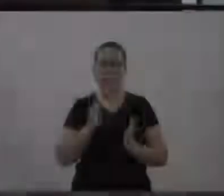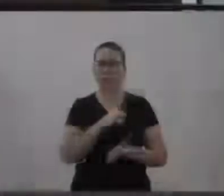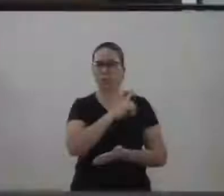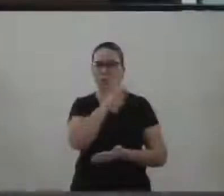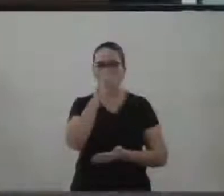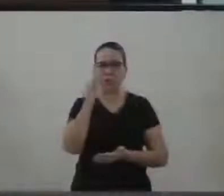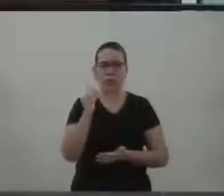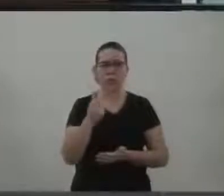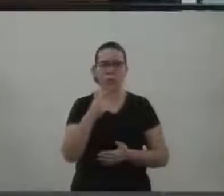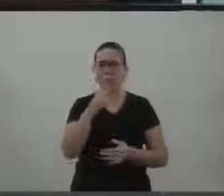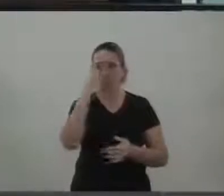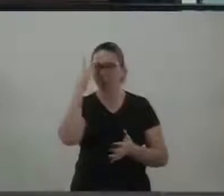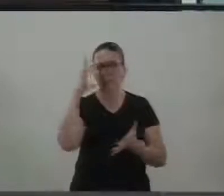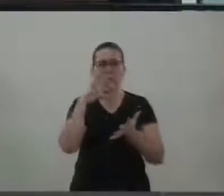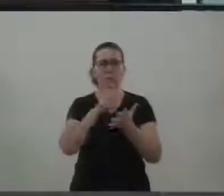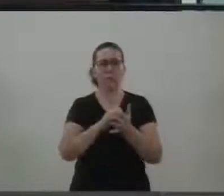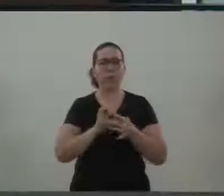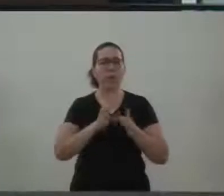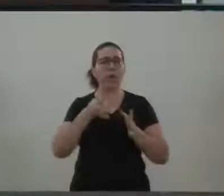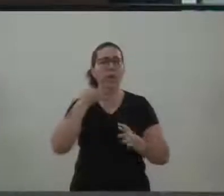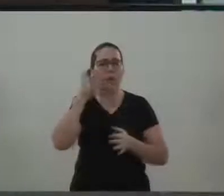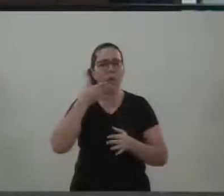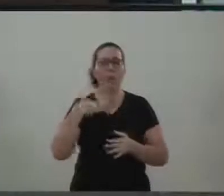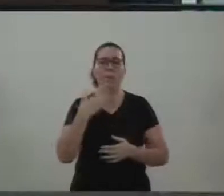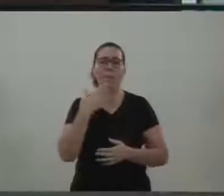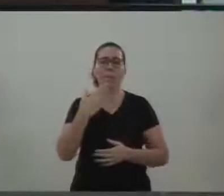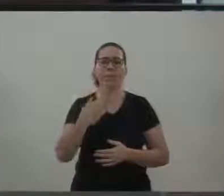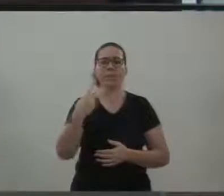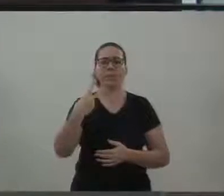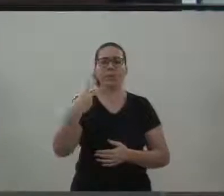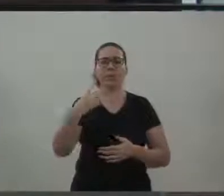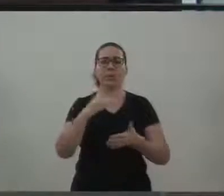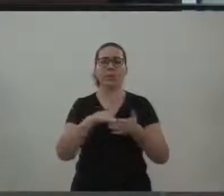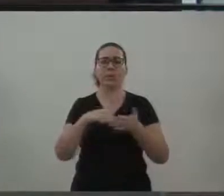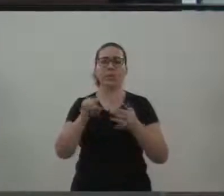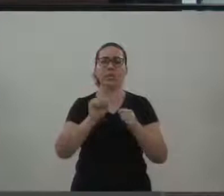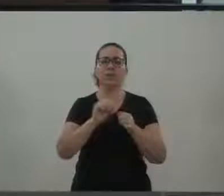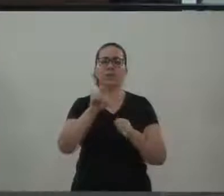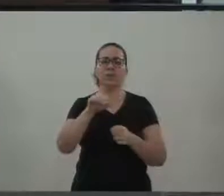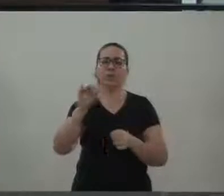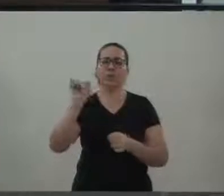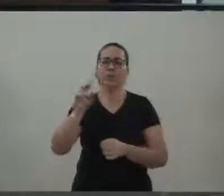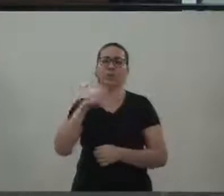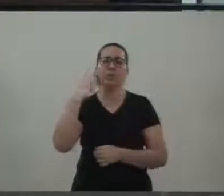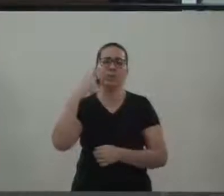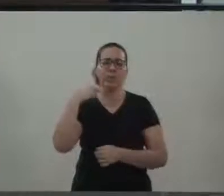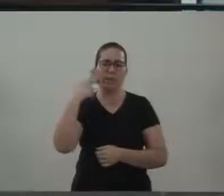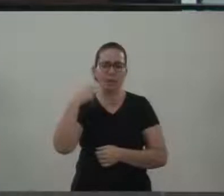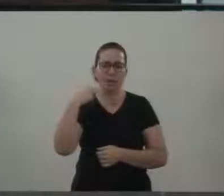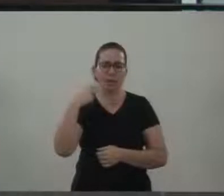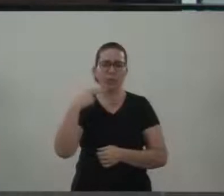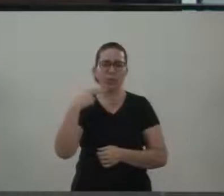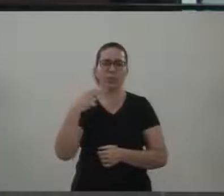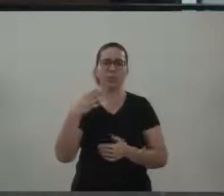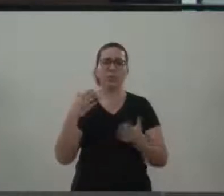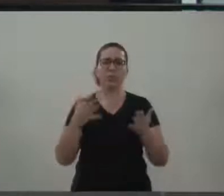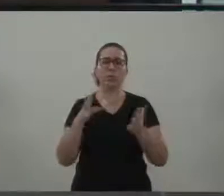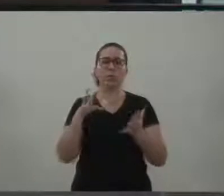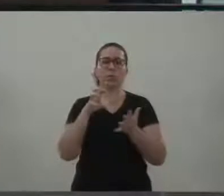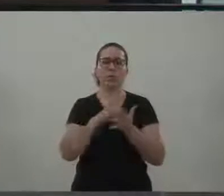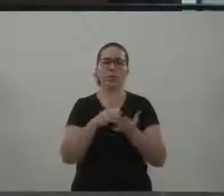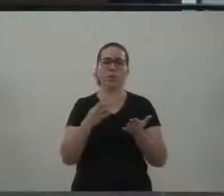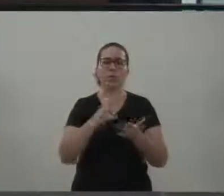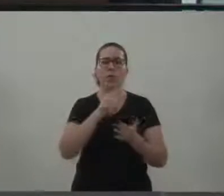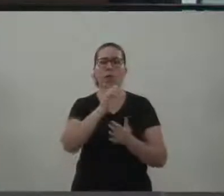Dia e não havendo inscritos à tribuna livre, solicito a segunda secretária que proceda à chamada dos vereadores e vereadoras inscritos pela